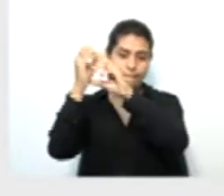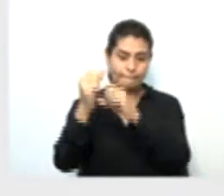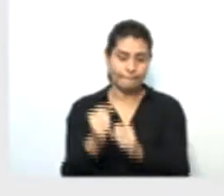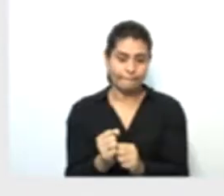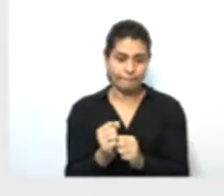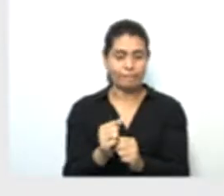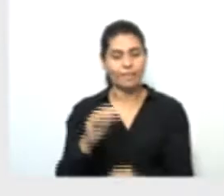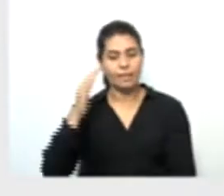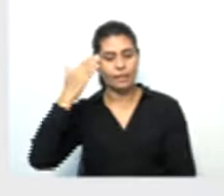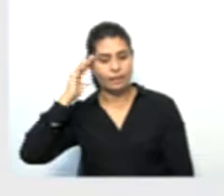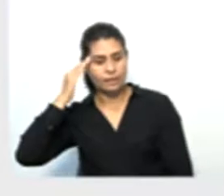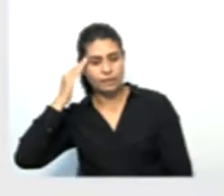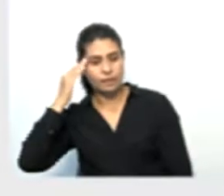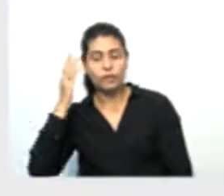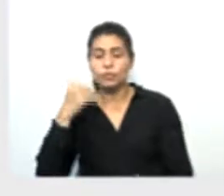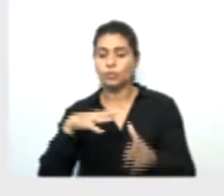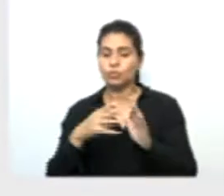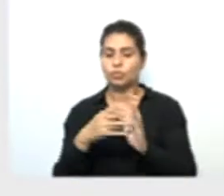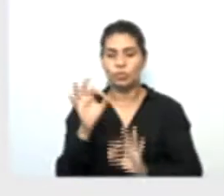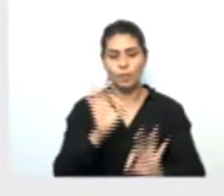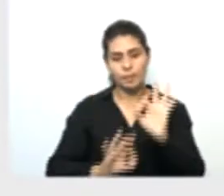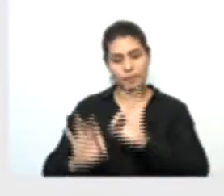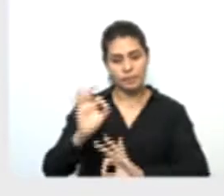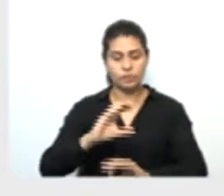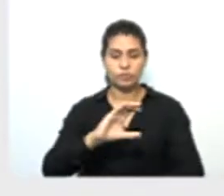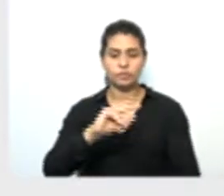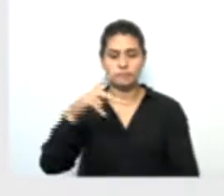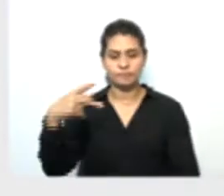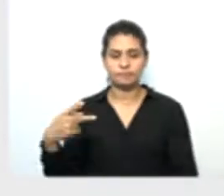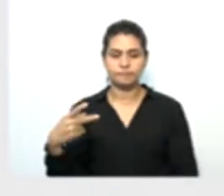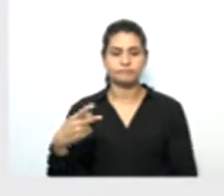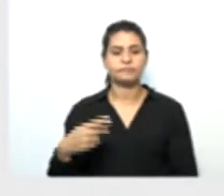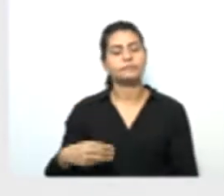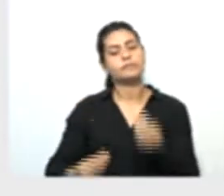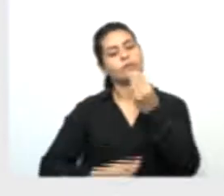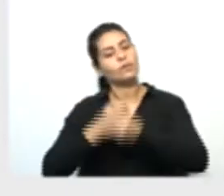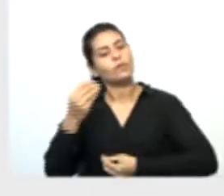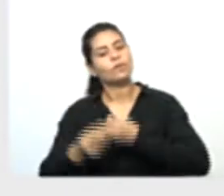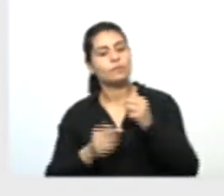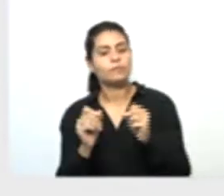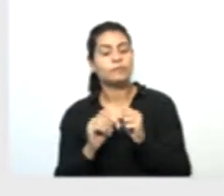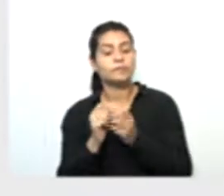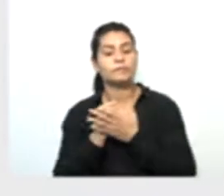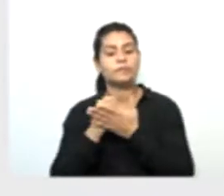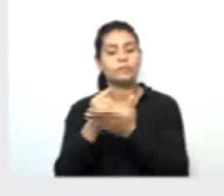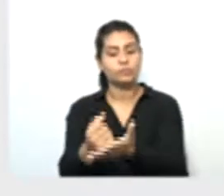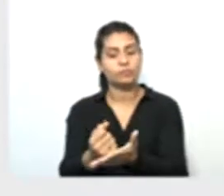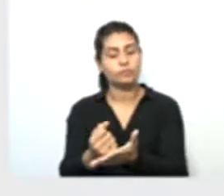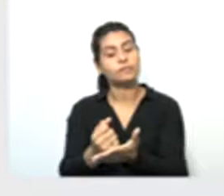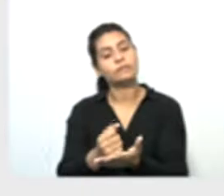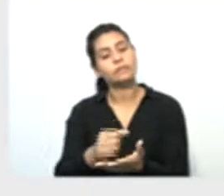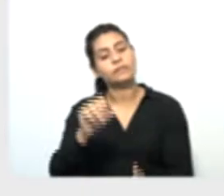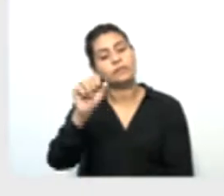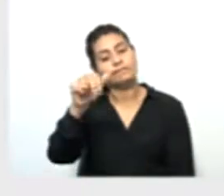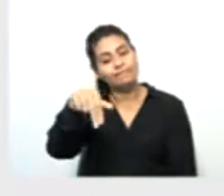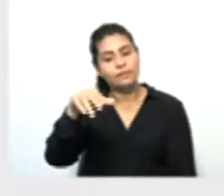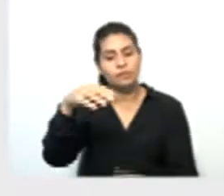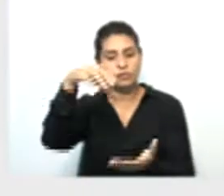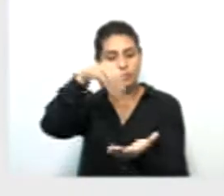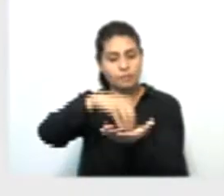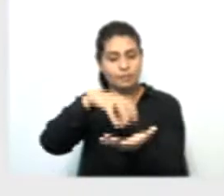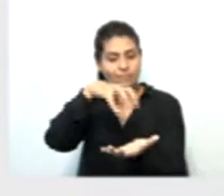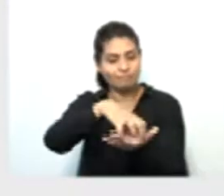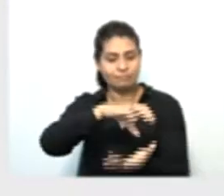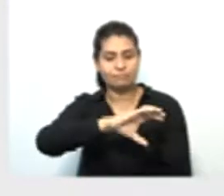de entender as operações de cooperativa e como elas podem auxiliar na sustentabilidade da